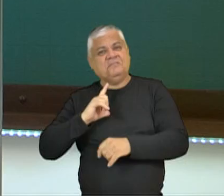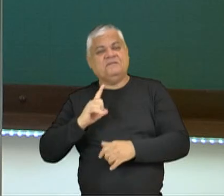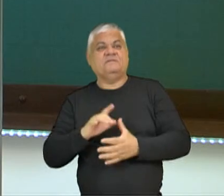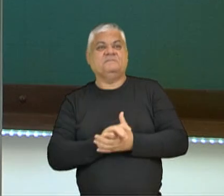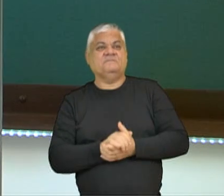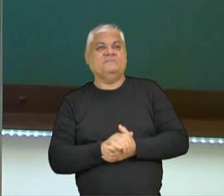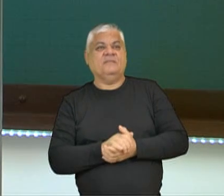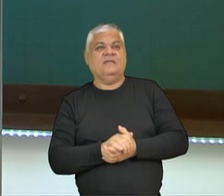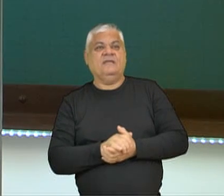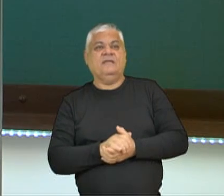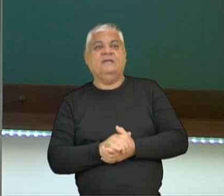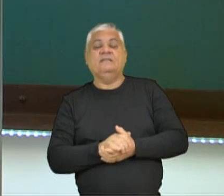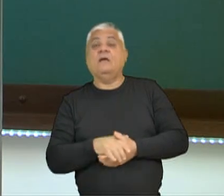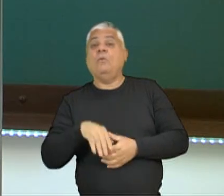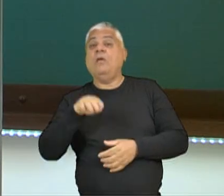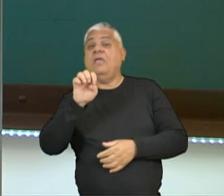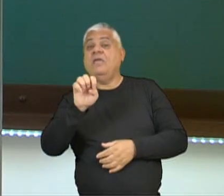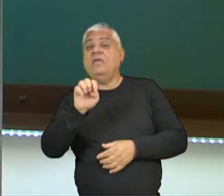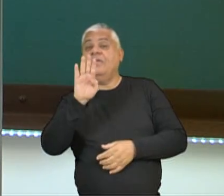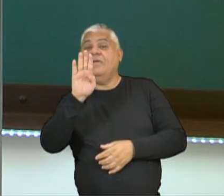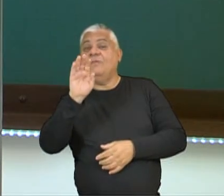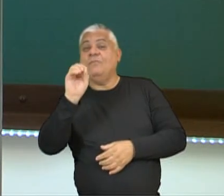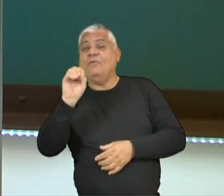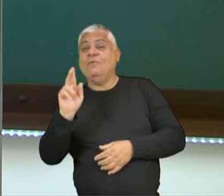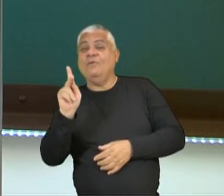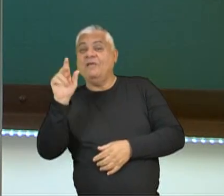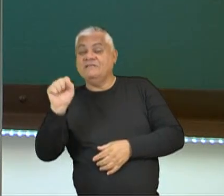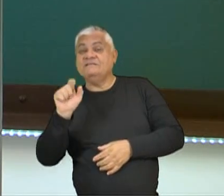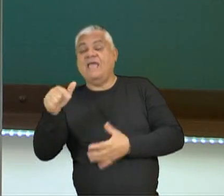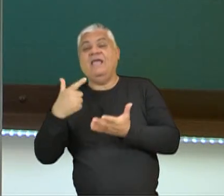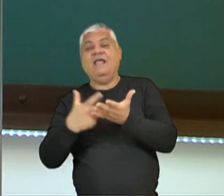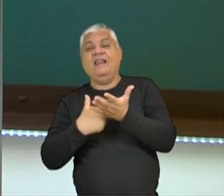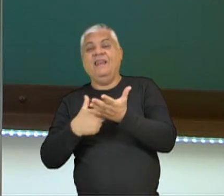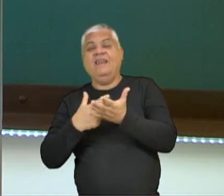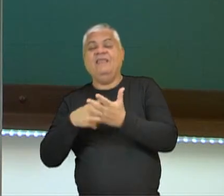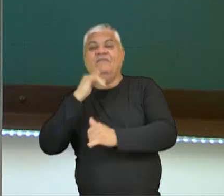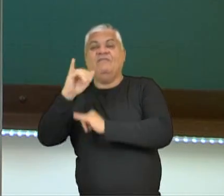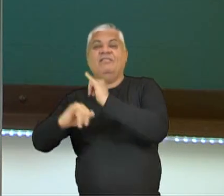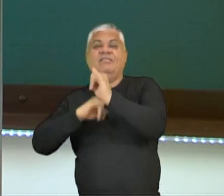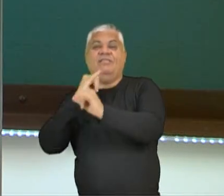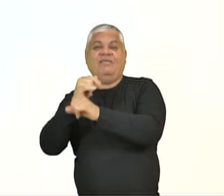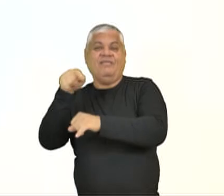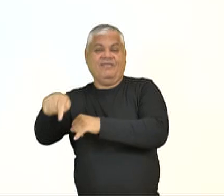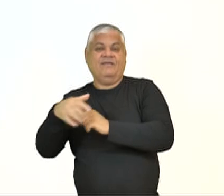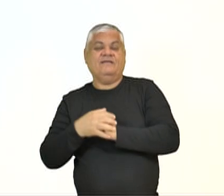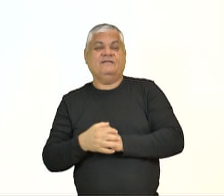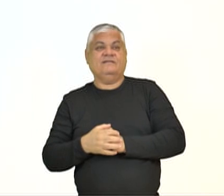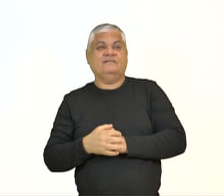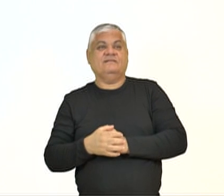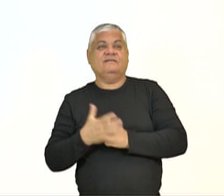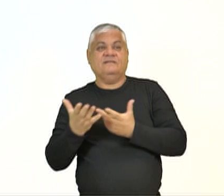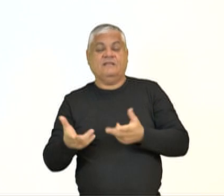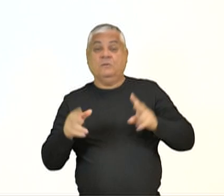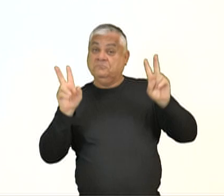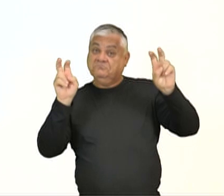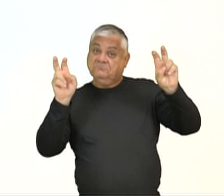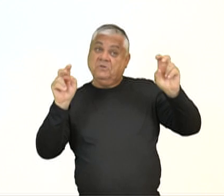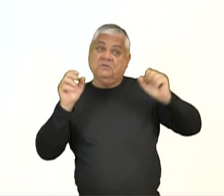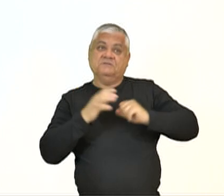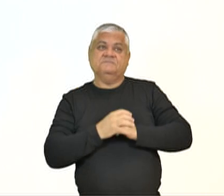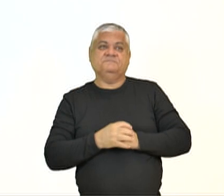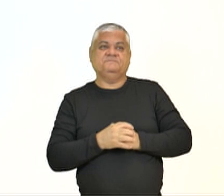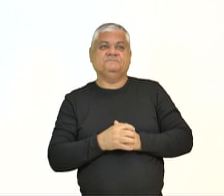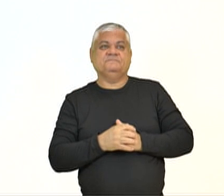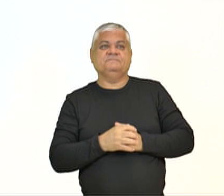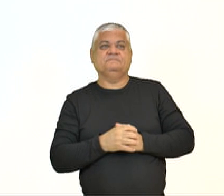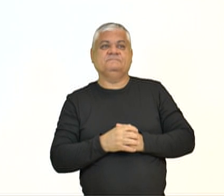geral. E os e-books são livros eletrônicos, certo? Então, essa é uma sugestão de tema,